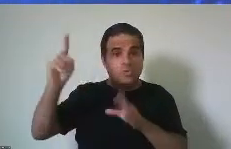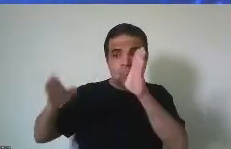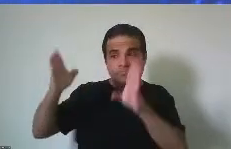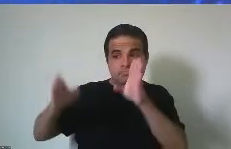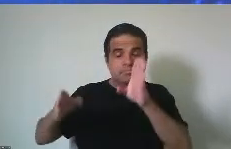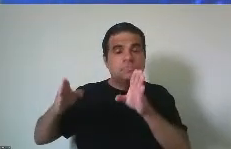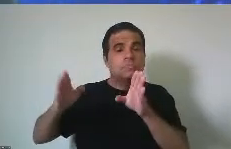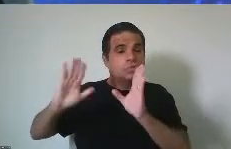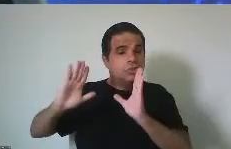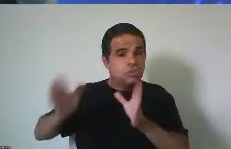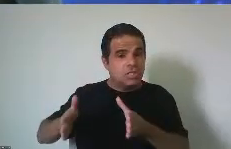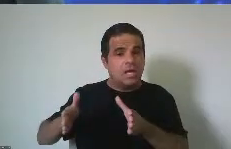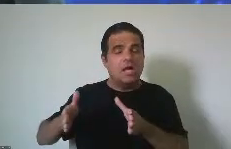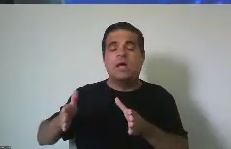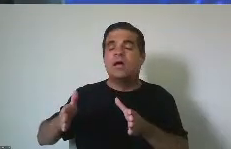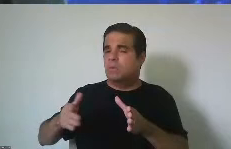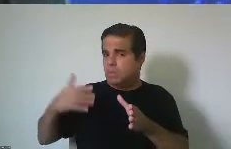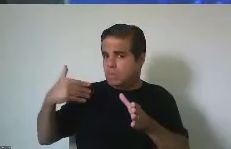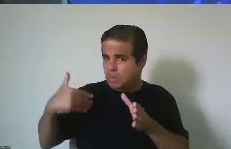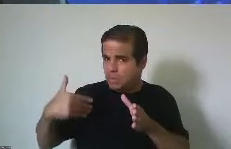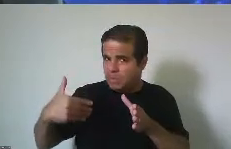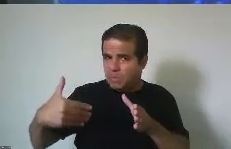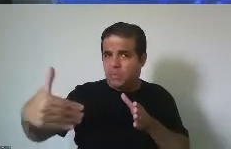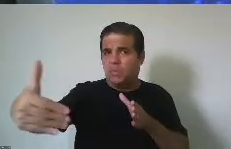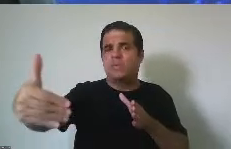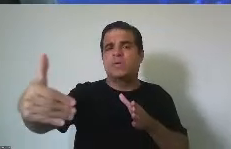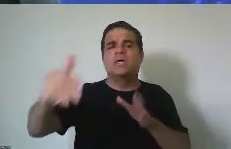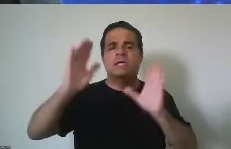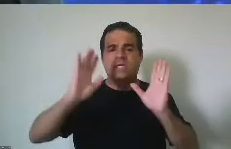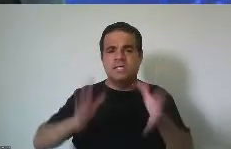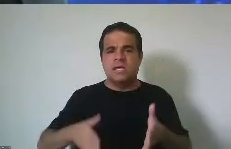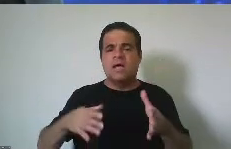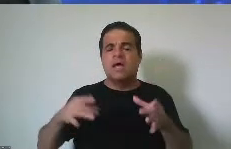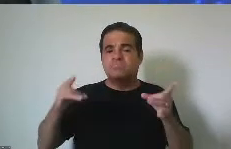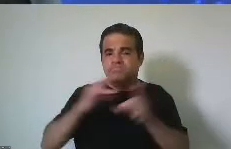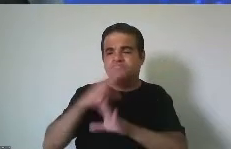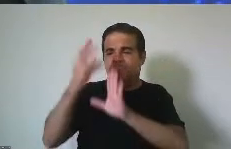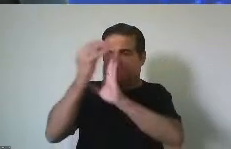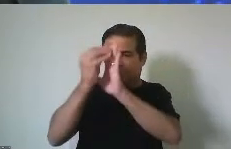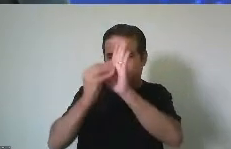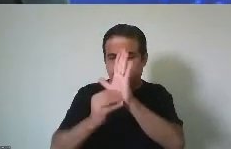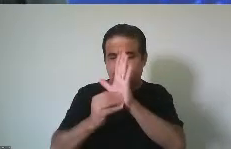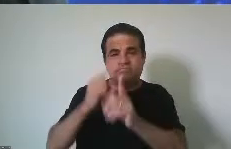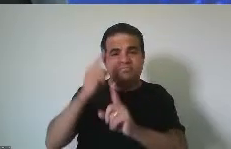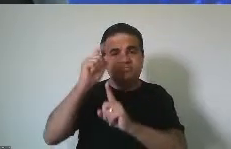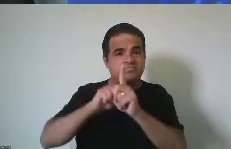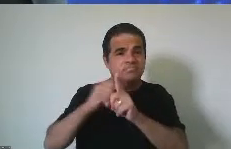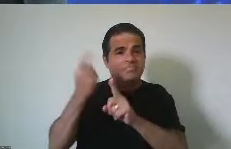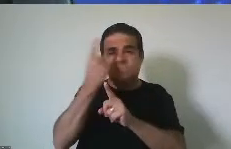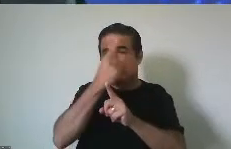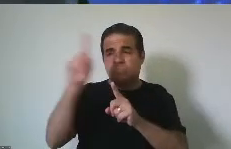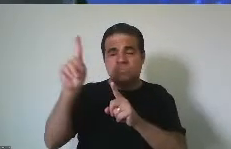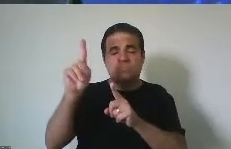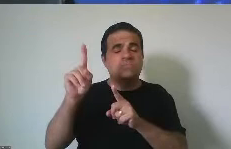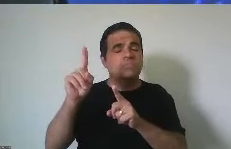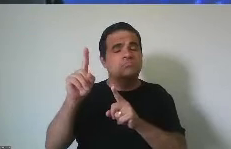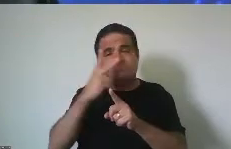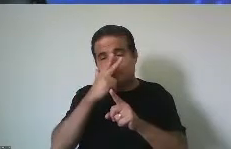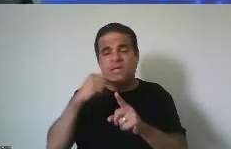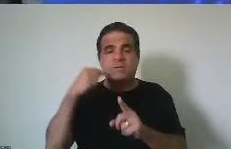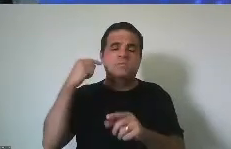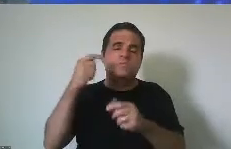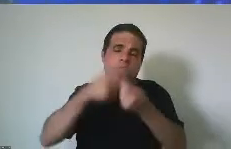deste empreendimento praticamente Ele deve estar pronto que é um Messi a última pertence convencionamento passou um empreendimento está